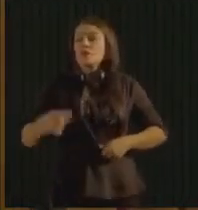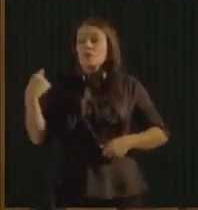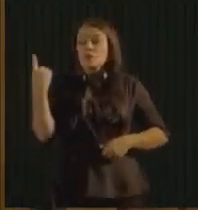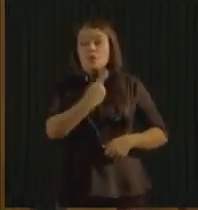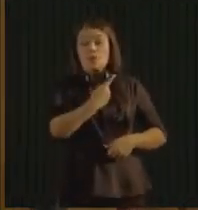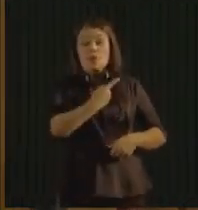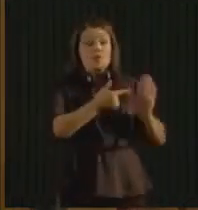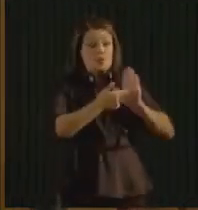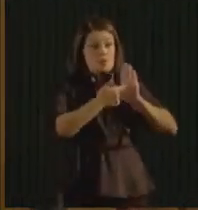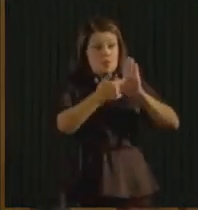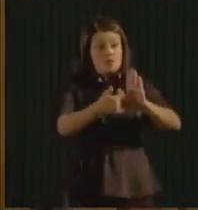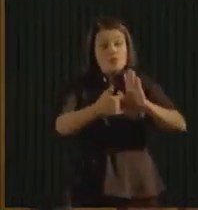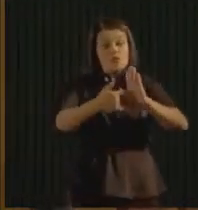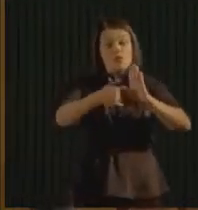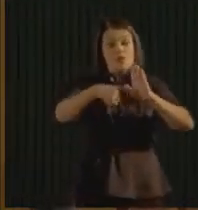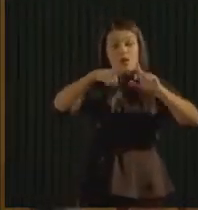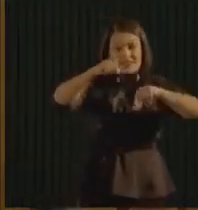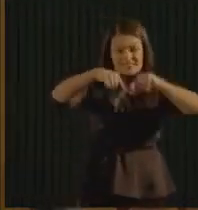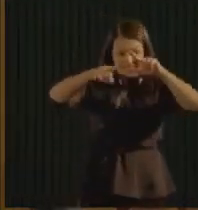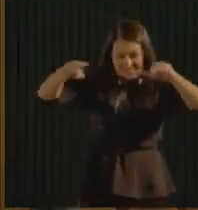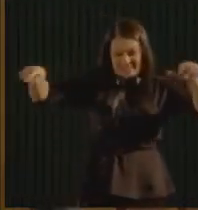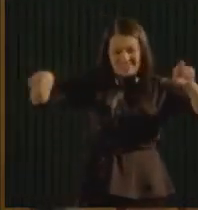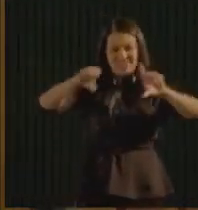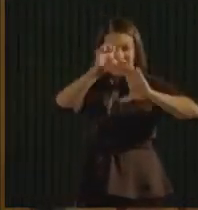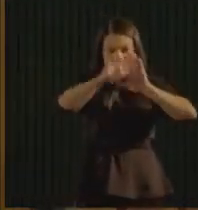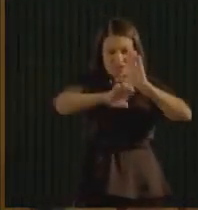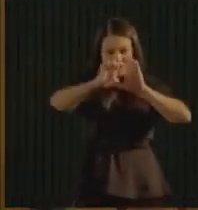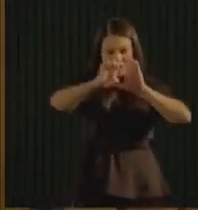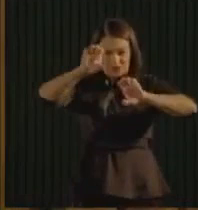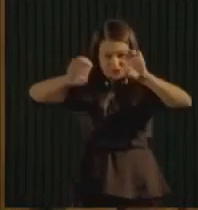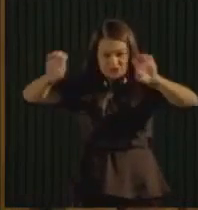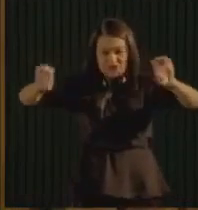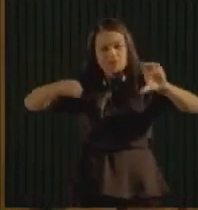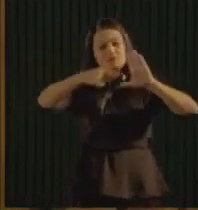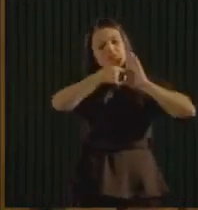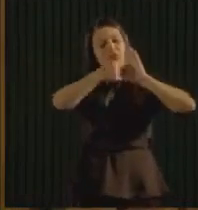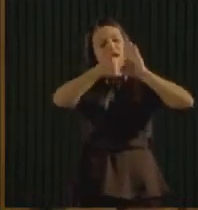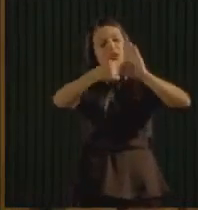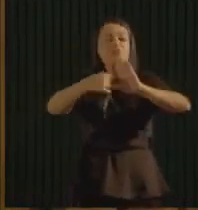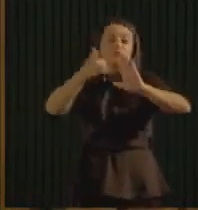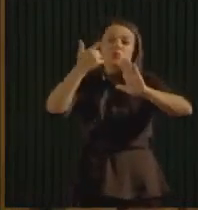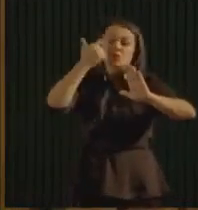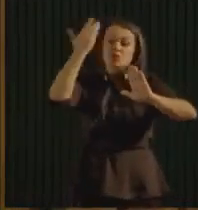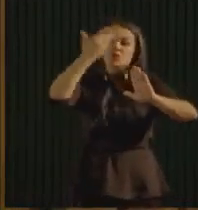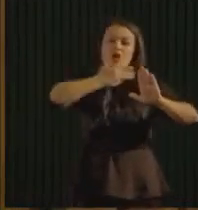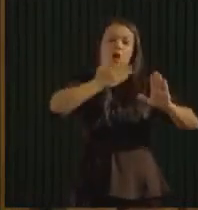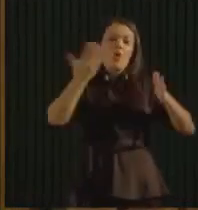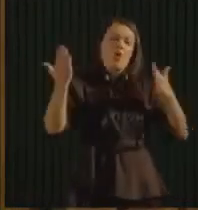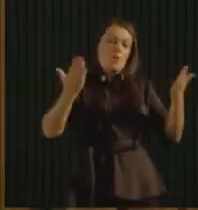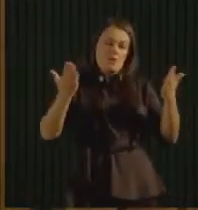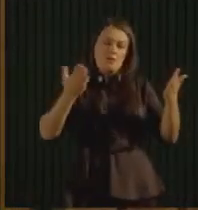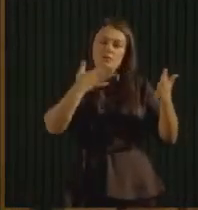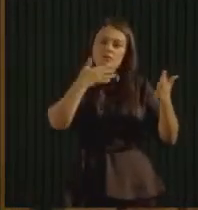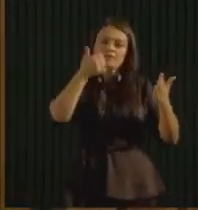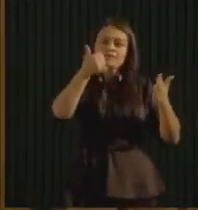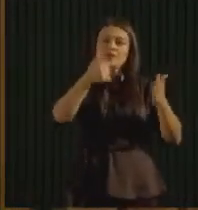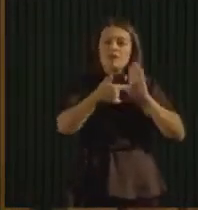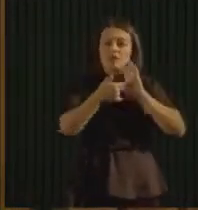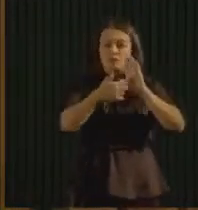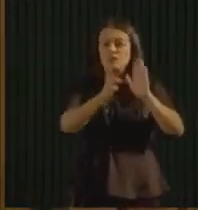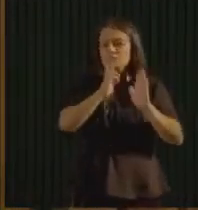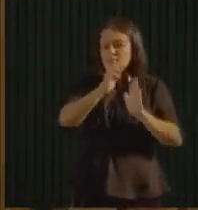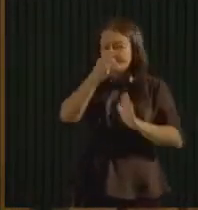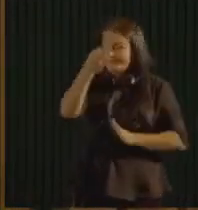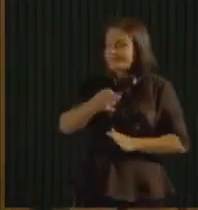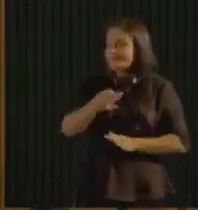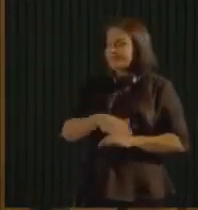feitas pelo próprio Serviço de Limpeza Urbana. Então, essas duas coisas são indissociáveis. E por que o trabalho dos